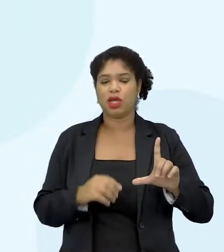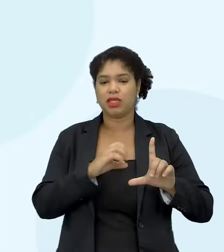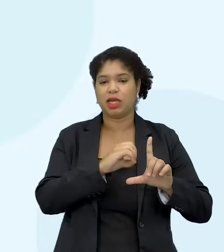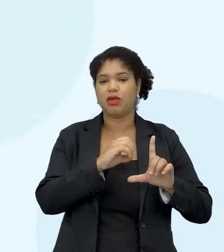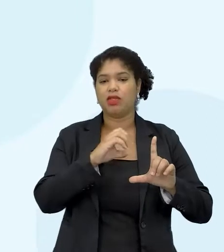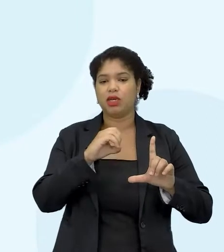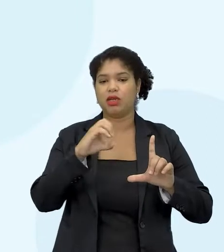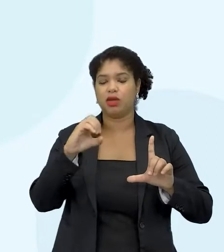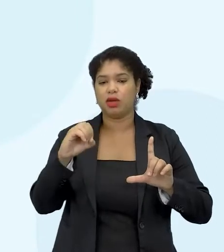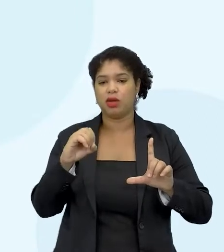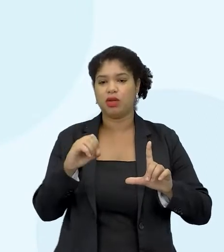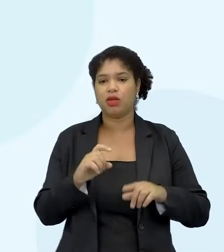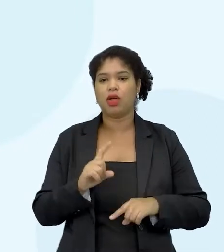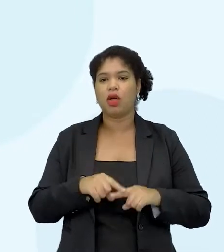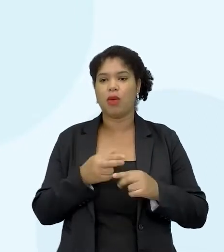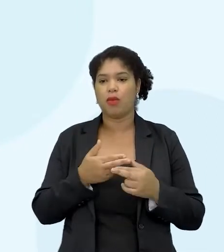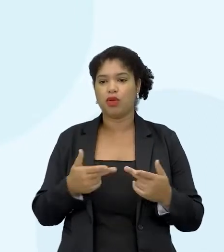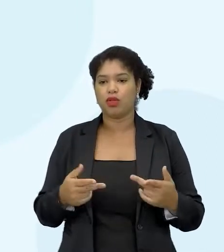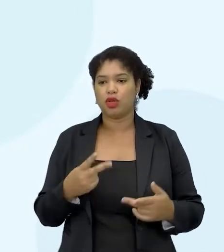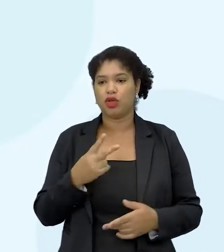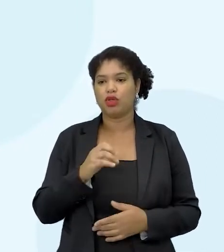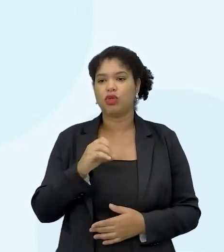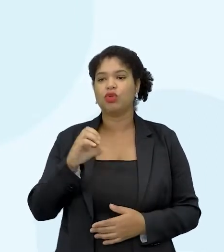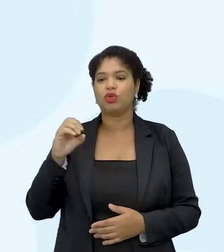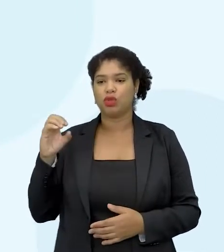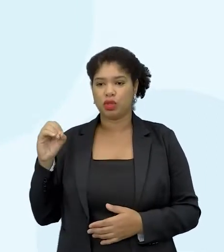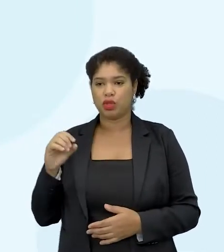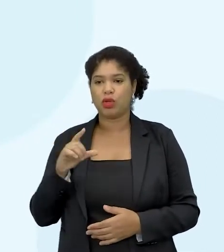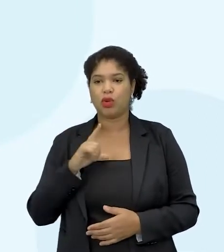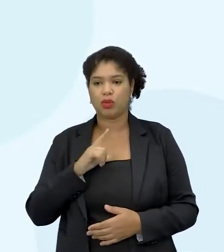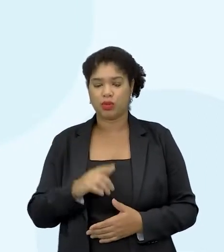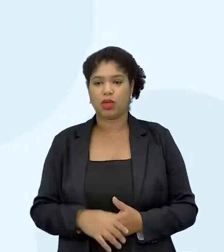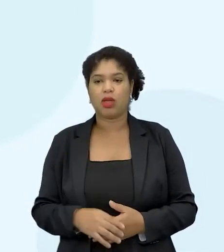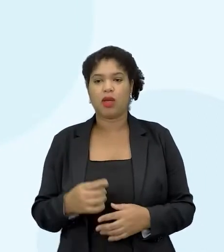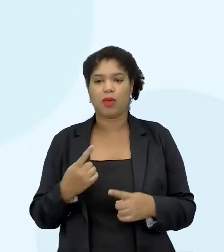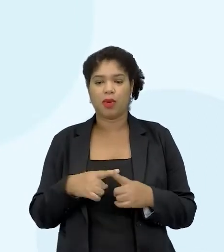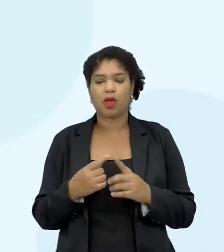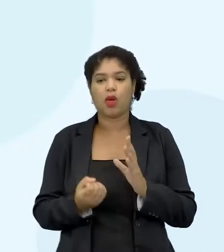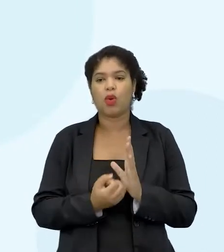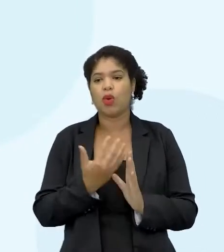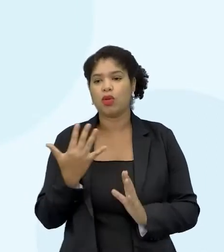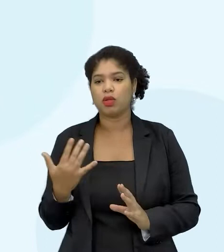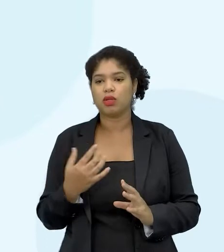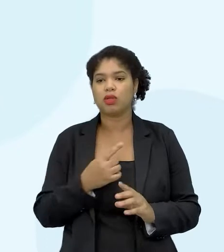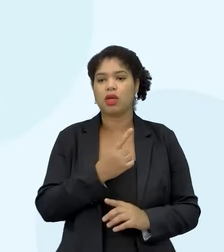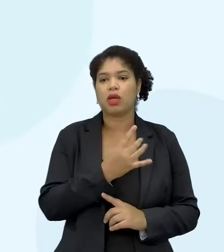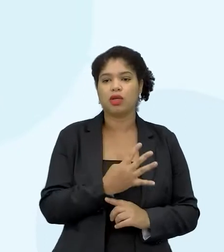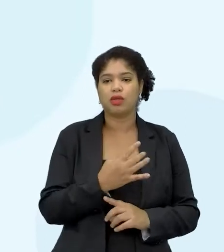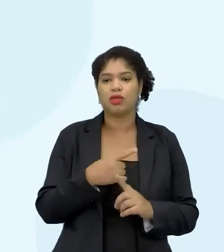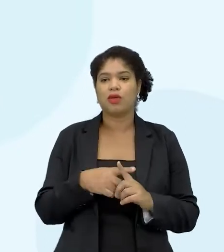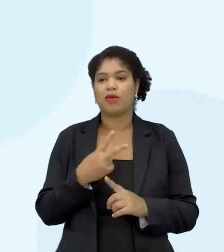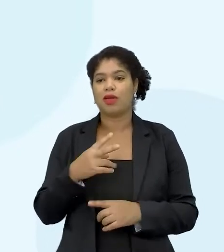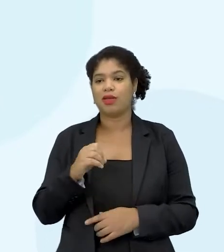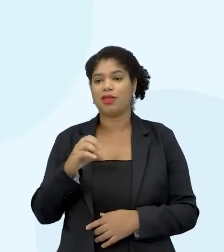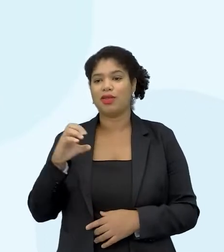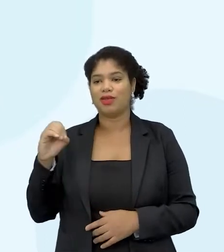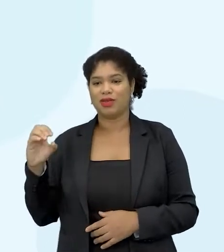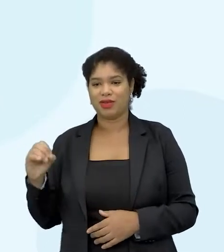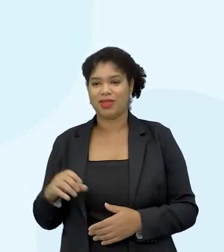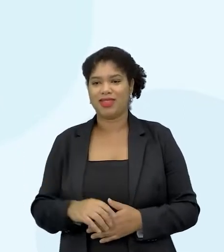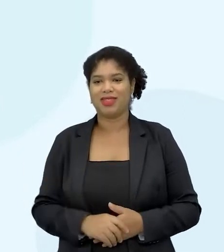você produzir 200 camisetas, sendo que cada camiseta custa 14, primeira multiplicação,